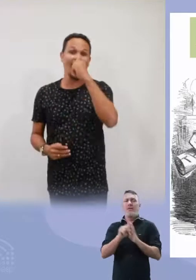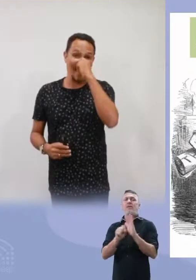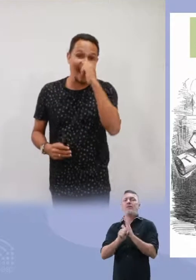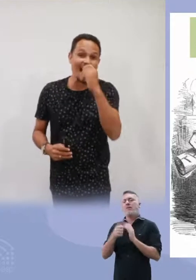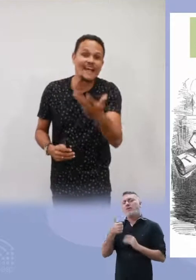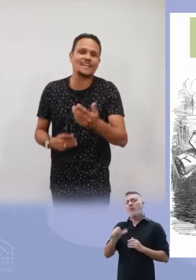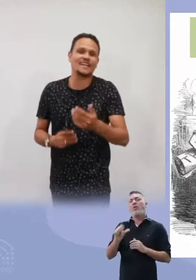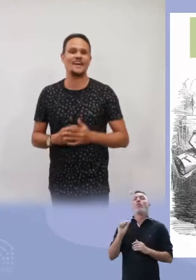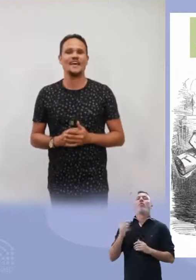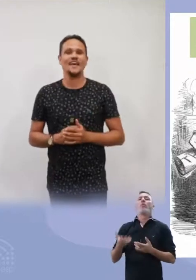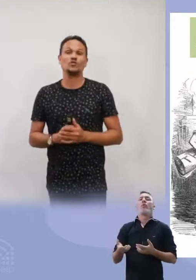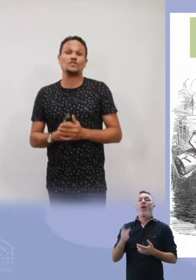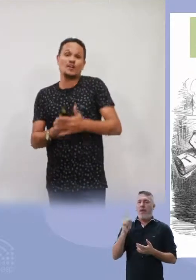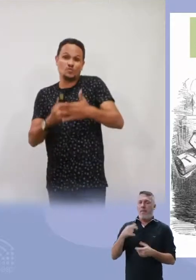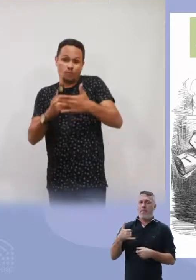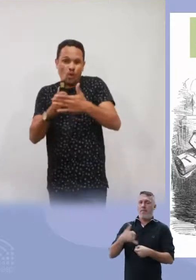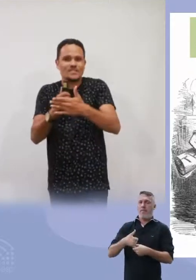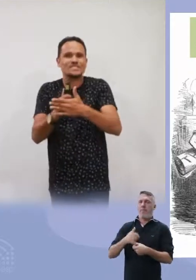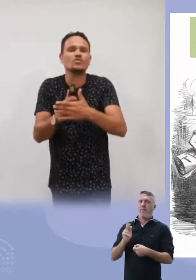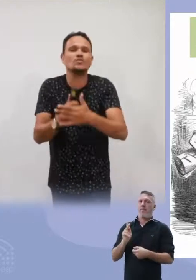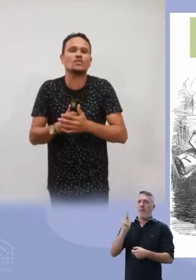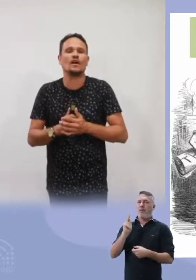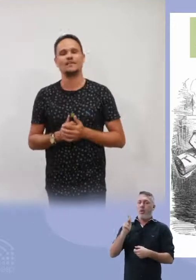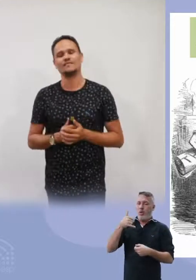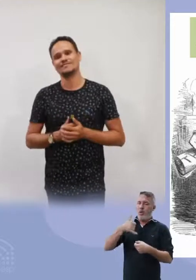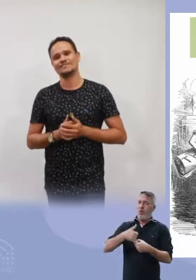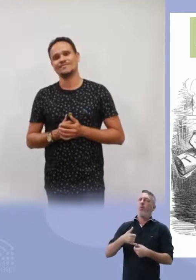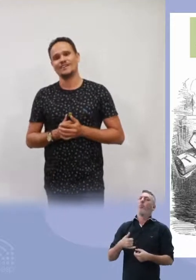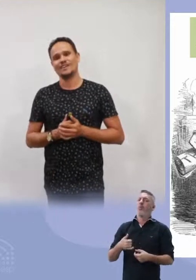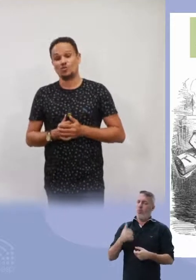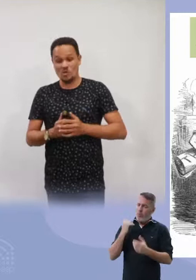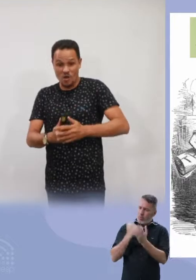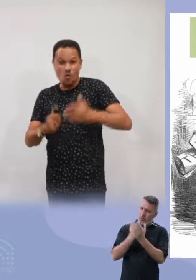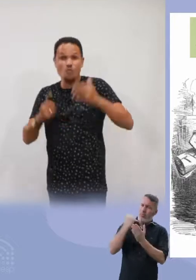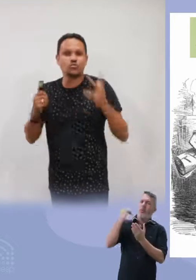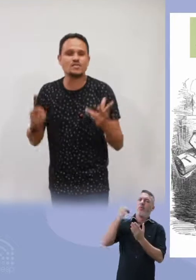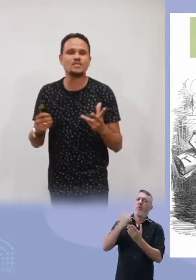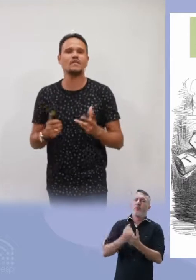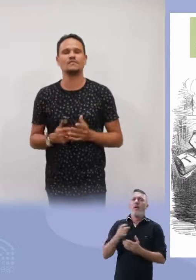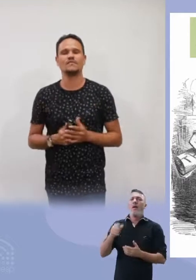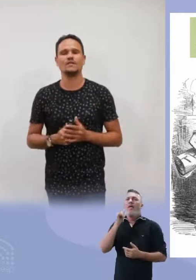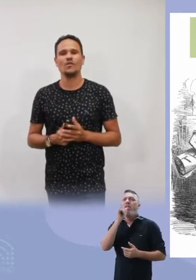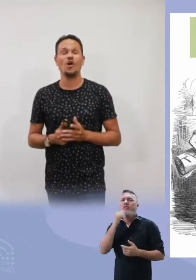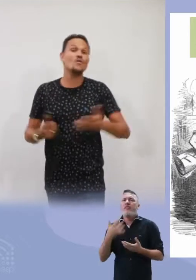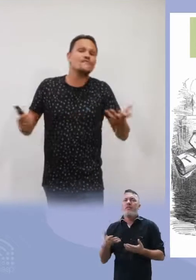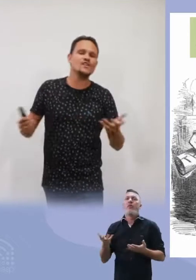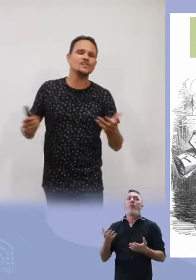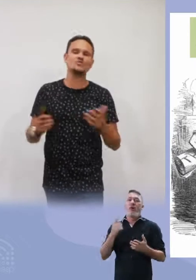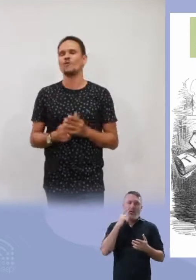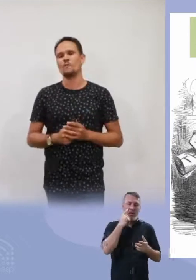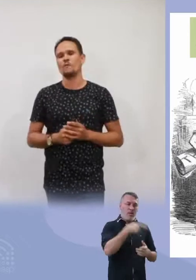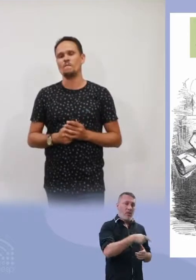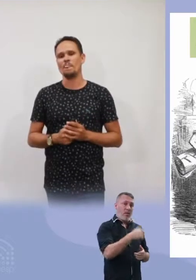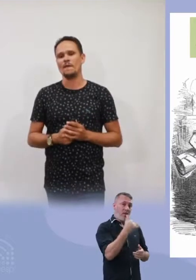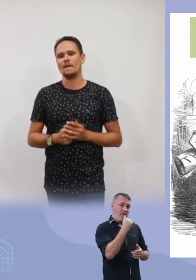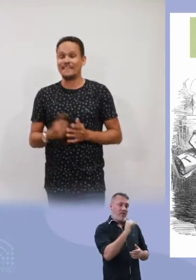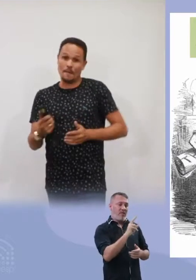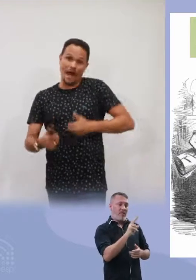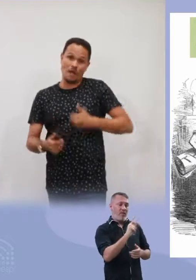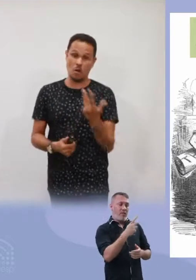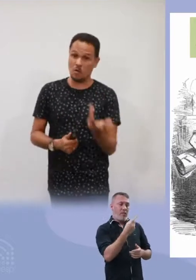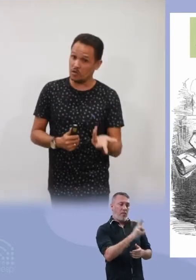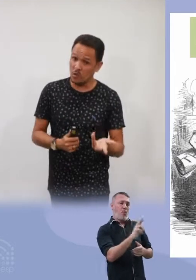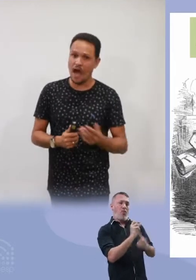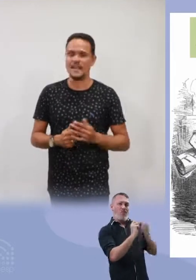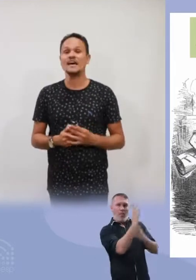energia elétrica. Eu tenho explosão do motor. Eu tenho a combustão. Olha o avanço, meu aluno.